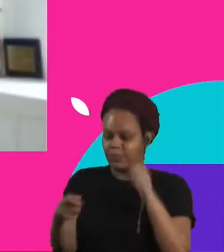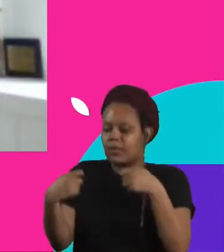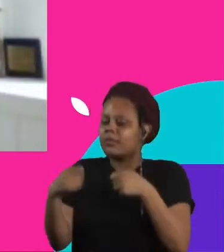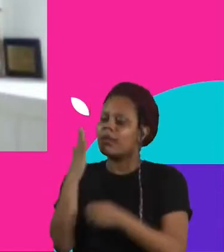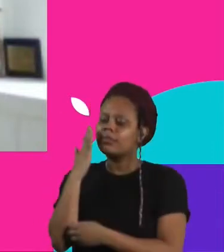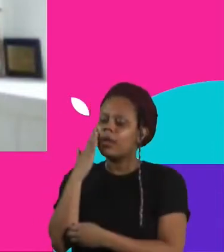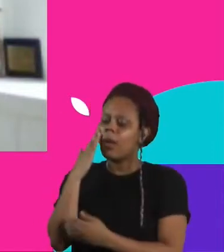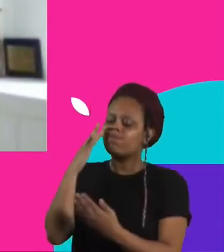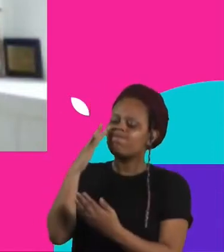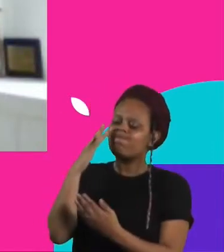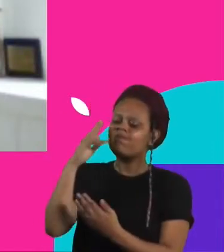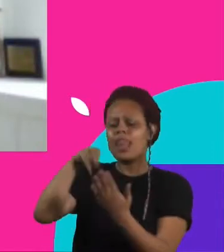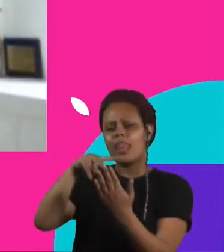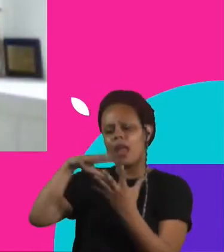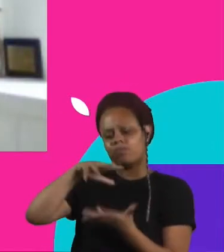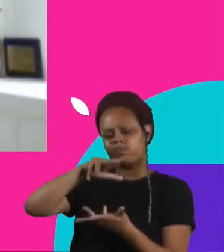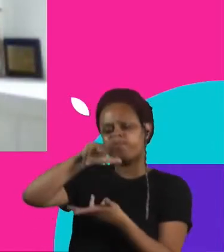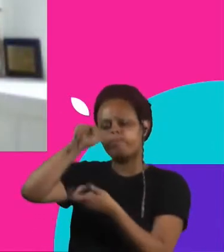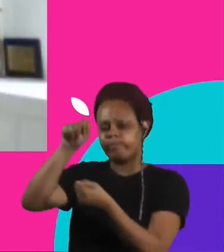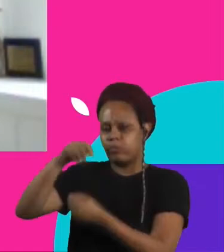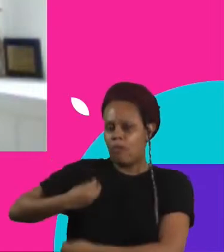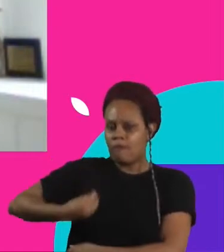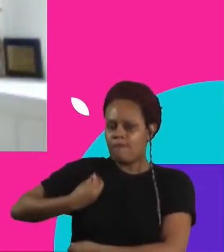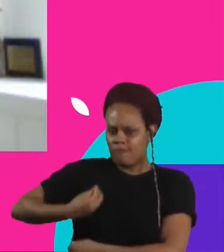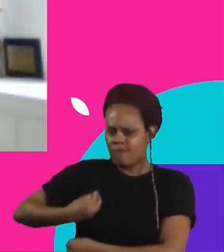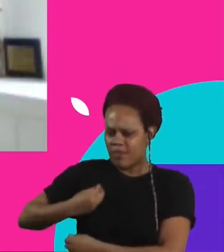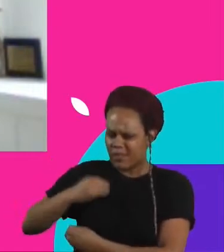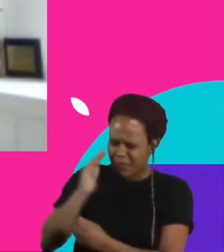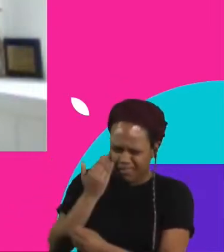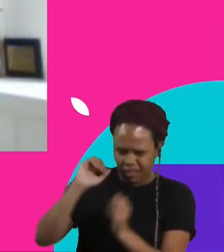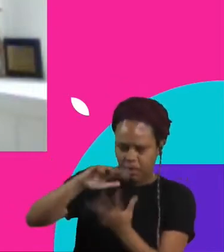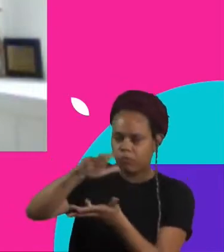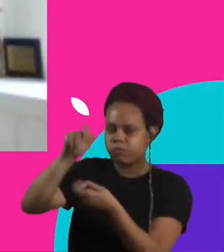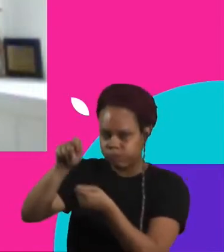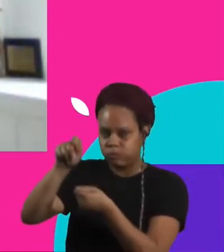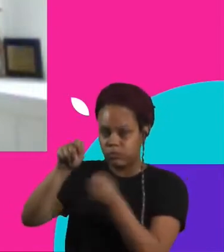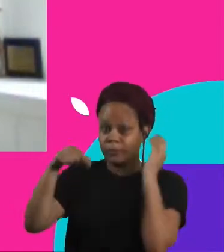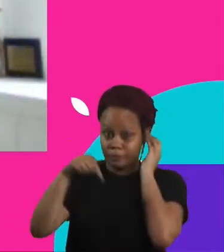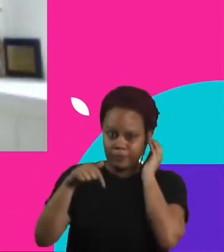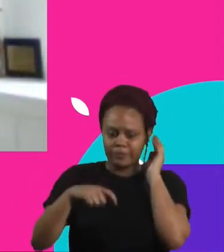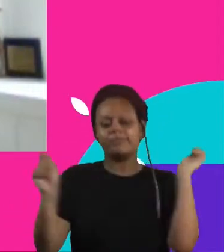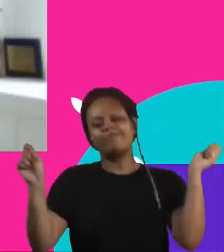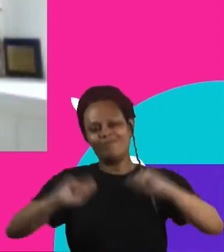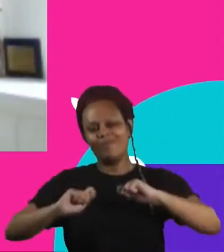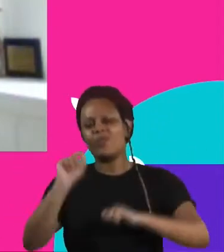ele vive. E hoje o nosso mundo, a leitura do nosso mundo só é possível se a gente sabe